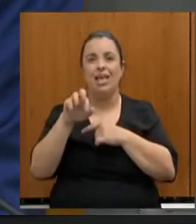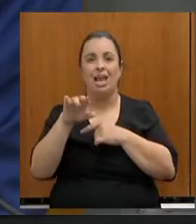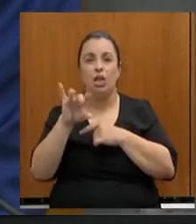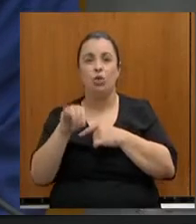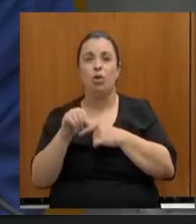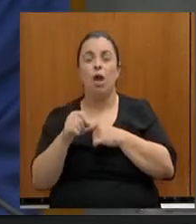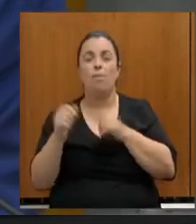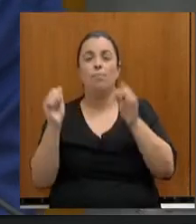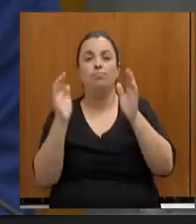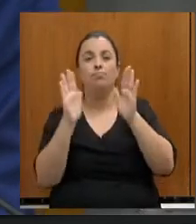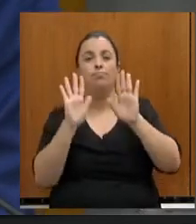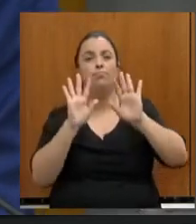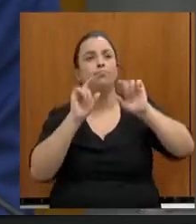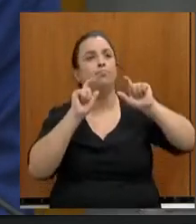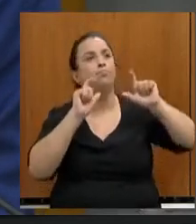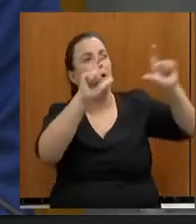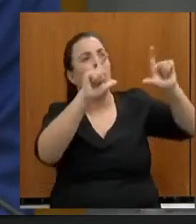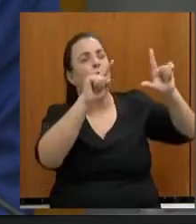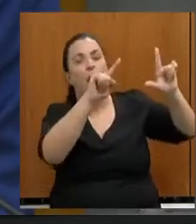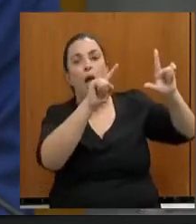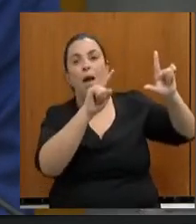intimidam as pessoas